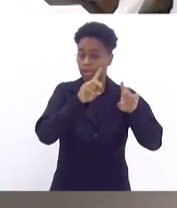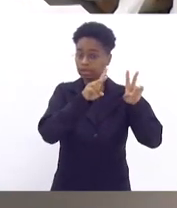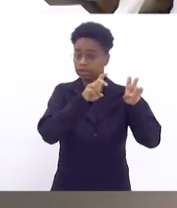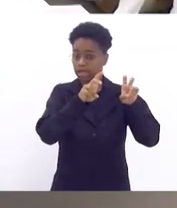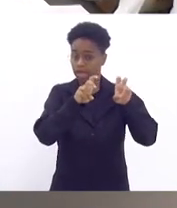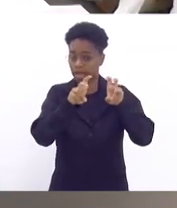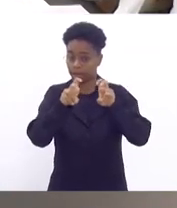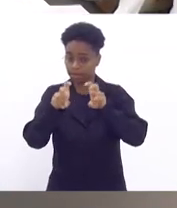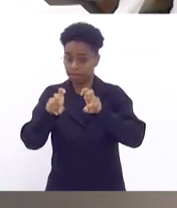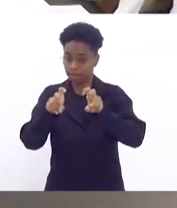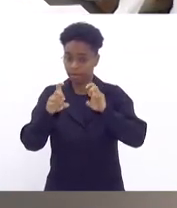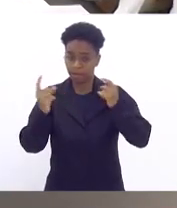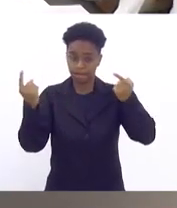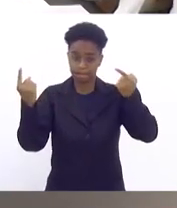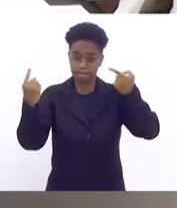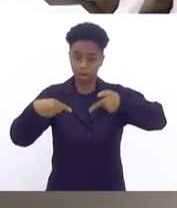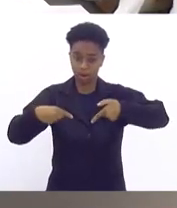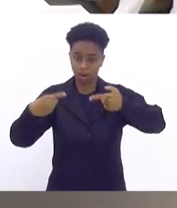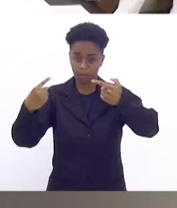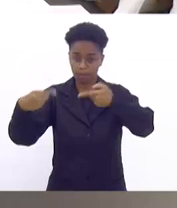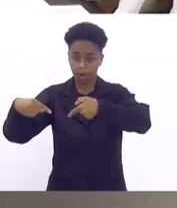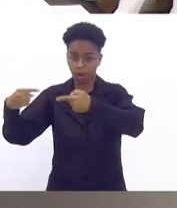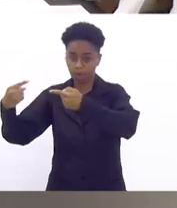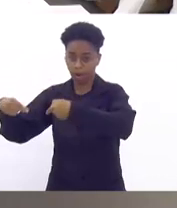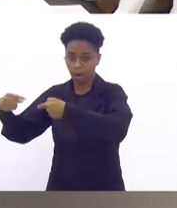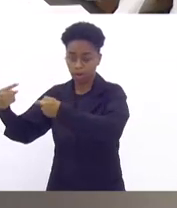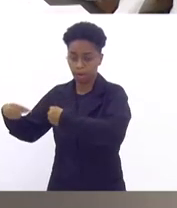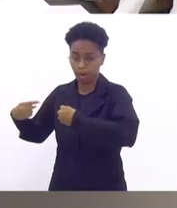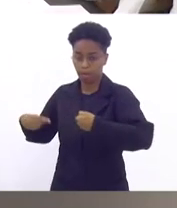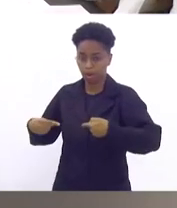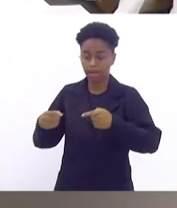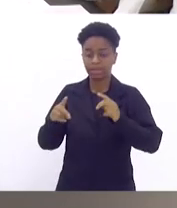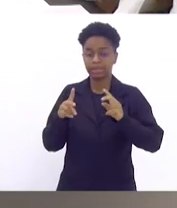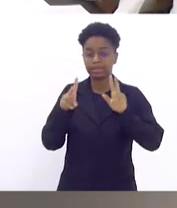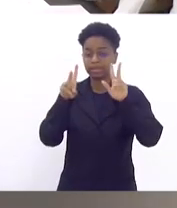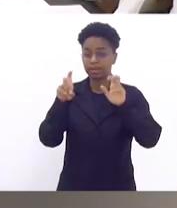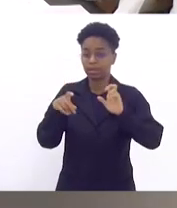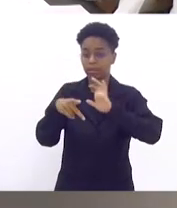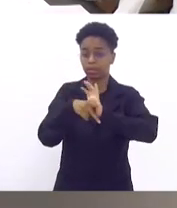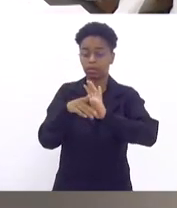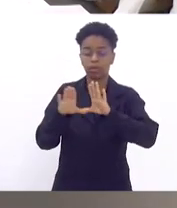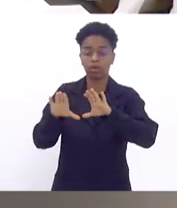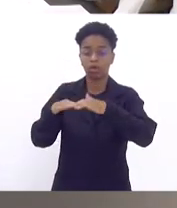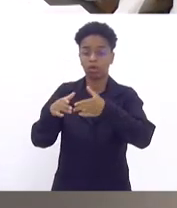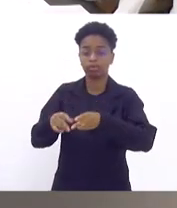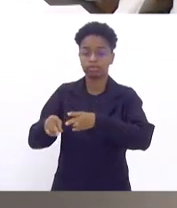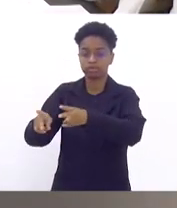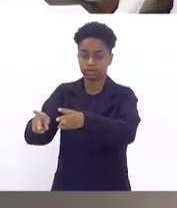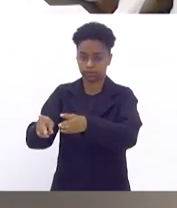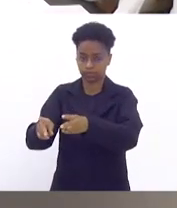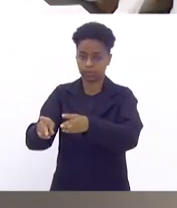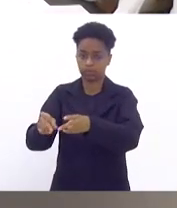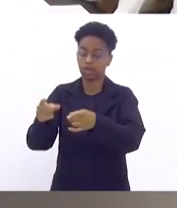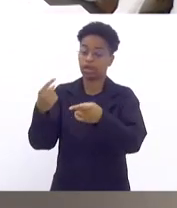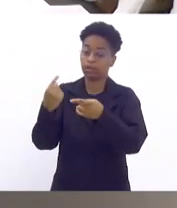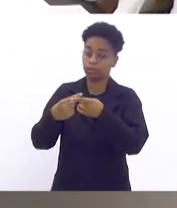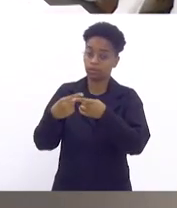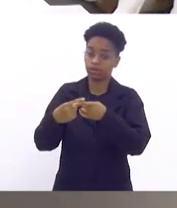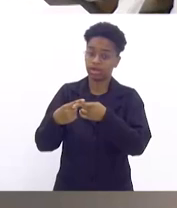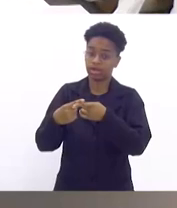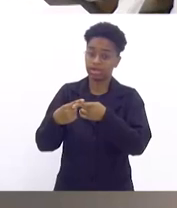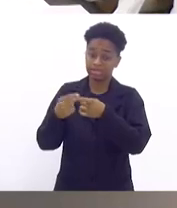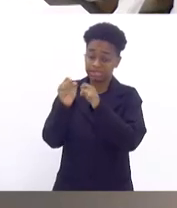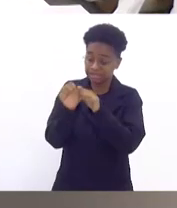frentes conflitavam diretamente com os temas das comissões permanentes porque eles eram abrangentes